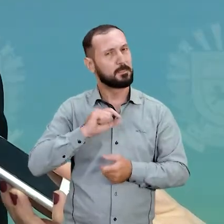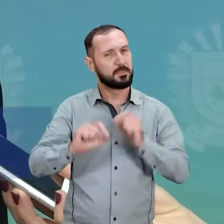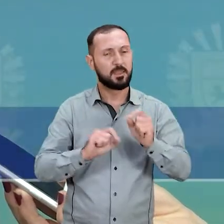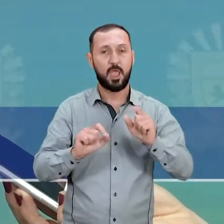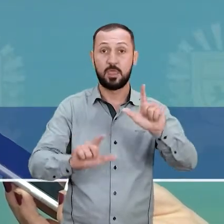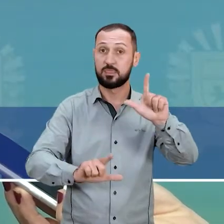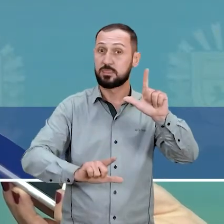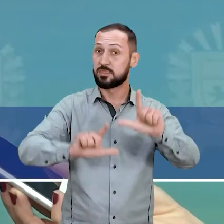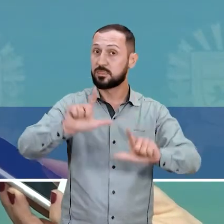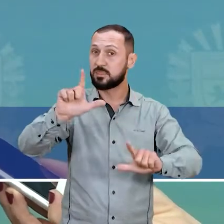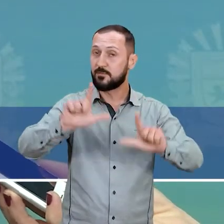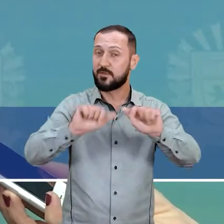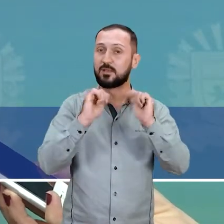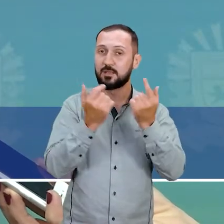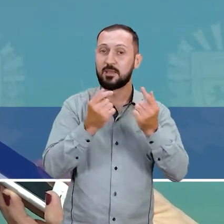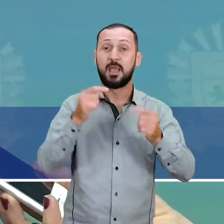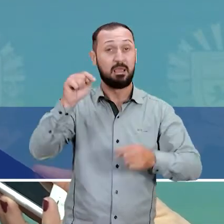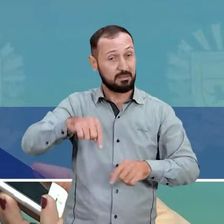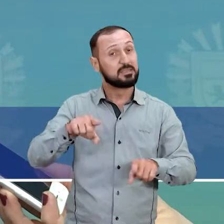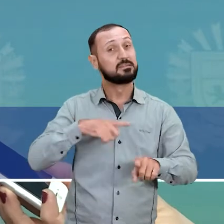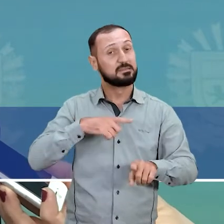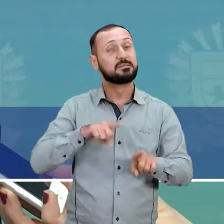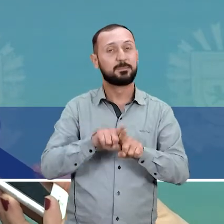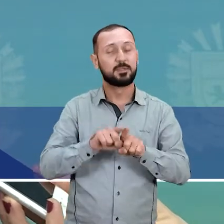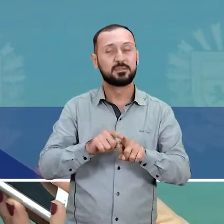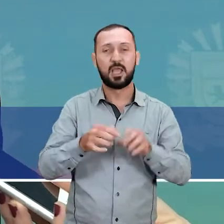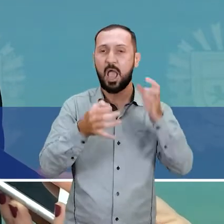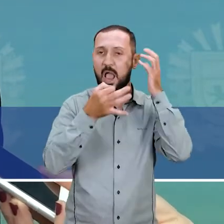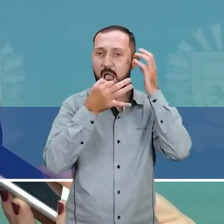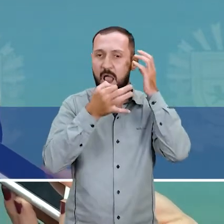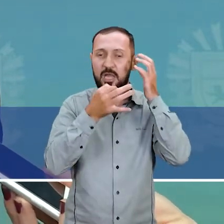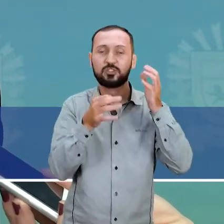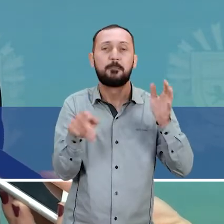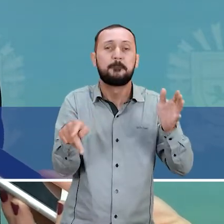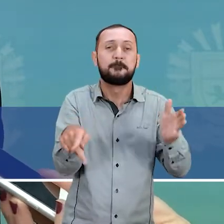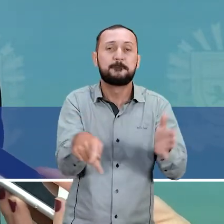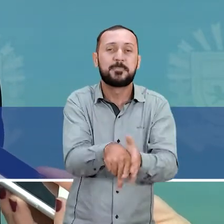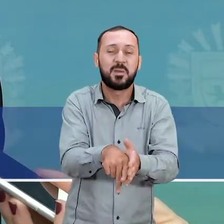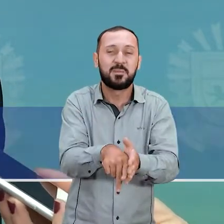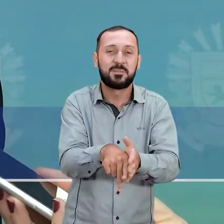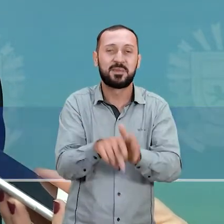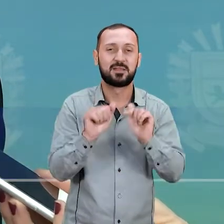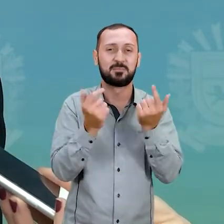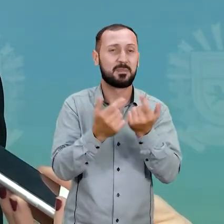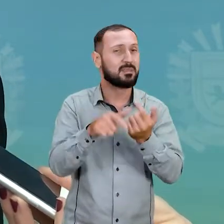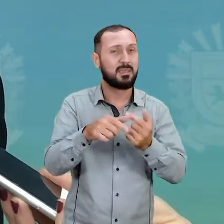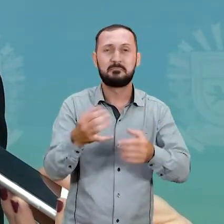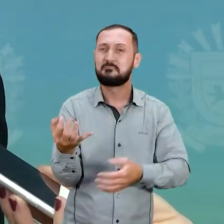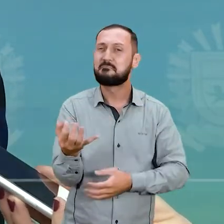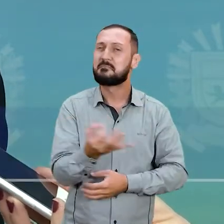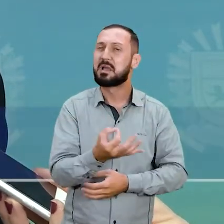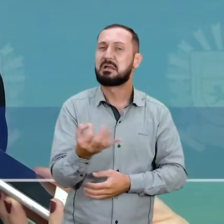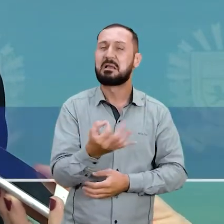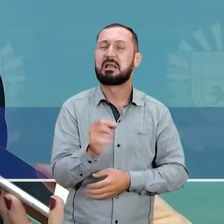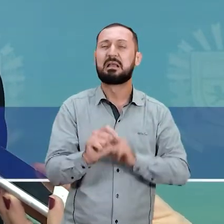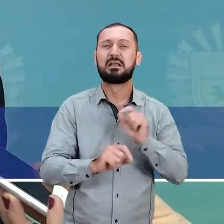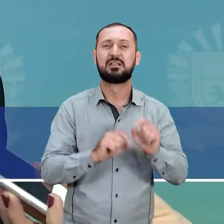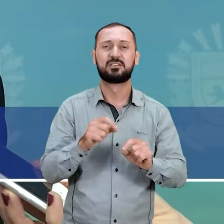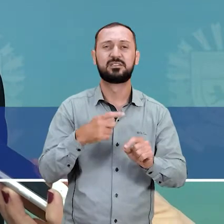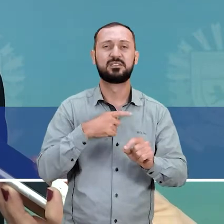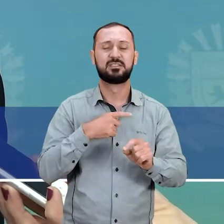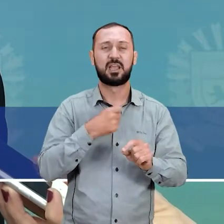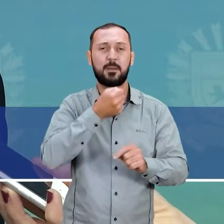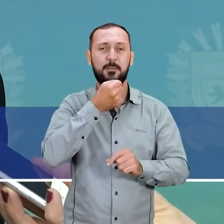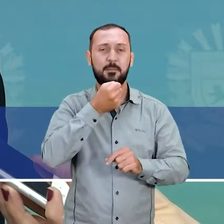temos a TV Assembleia, mas nós temos aqui também a Rádio Assembleia, que é um instrumento de comunicação fantástico que nós temos